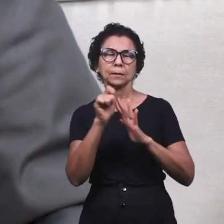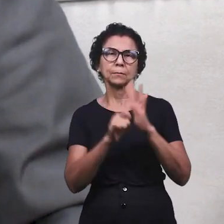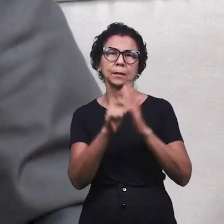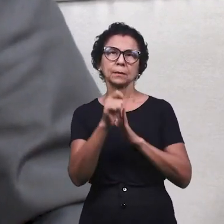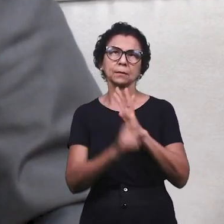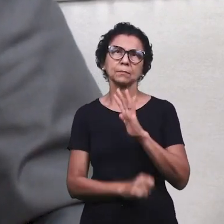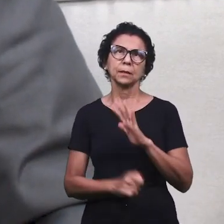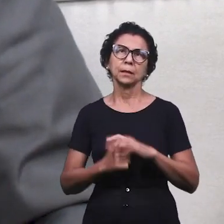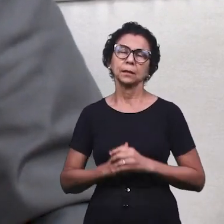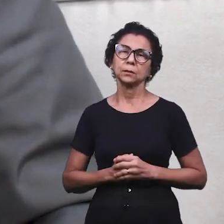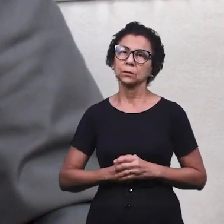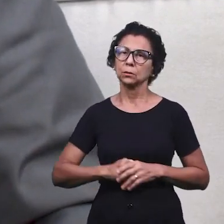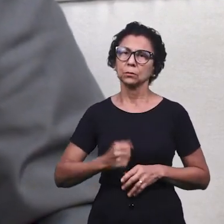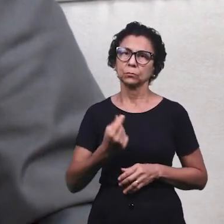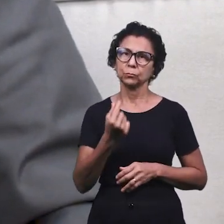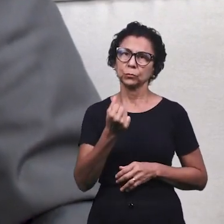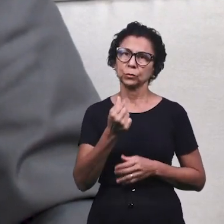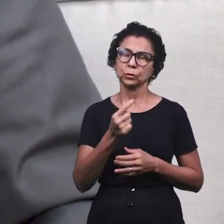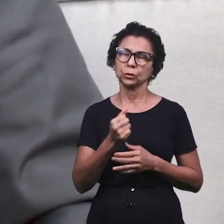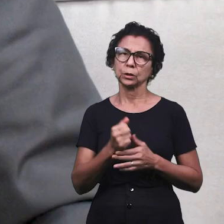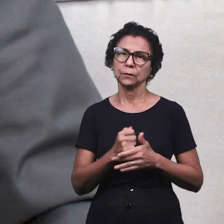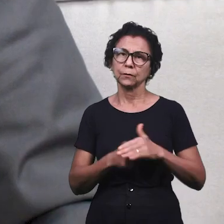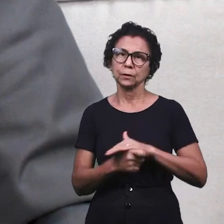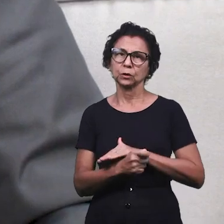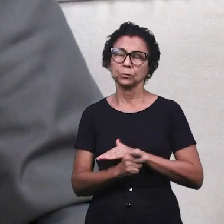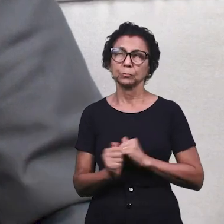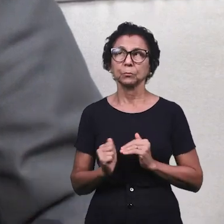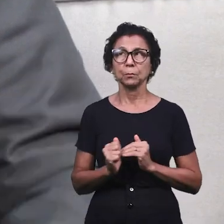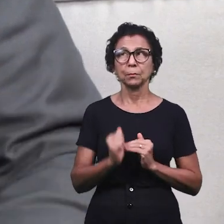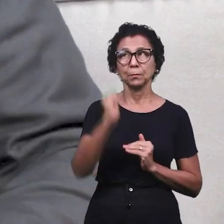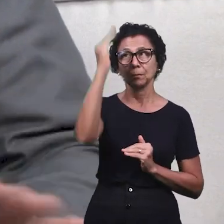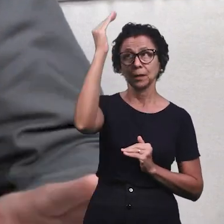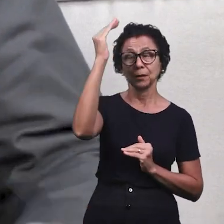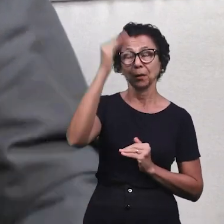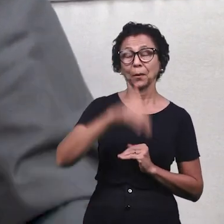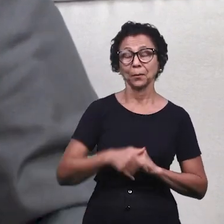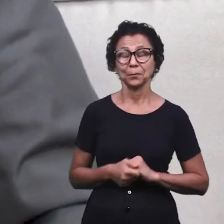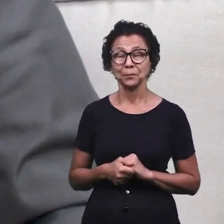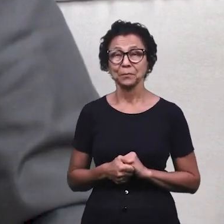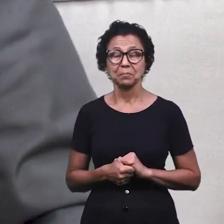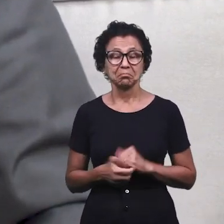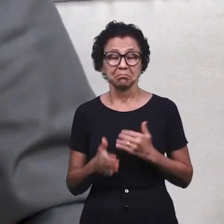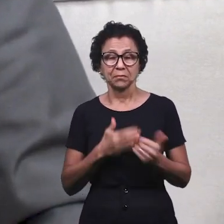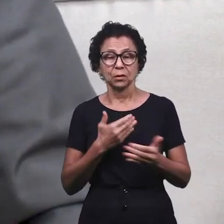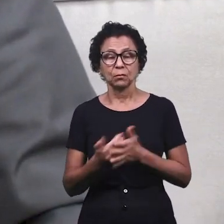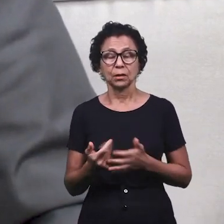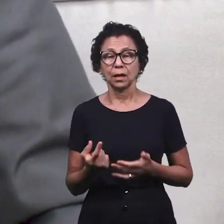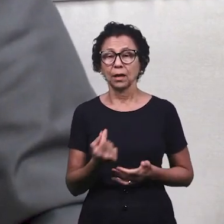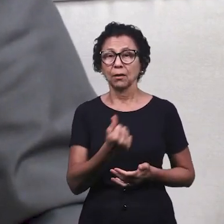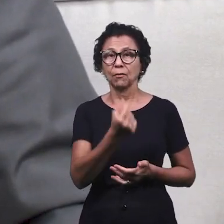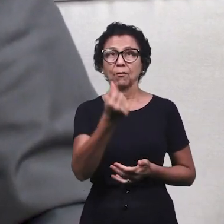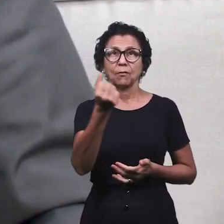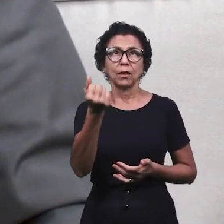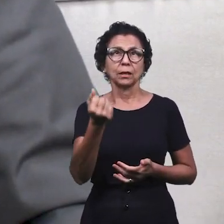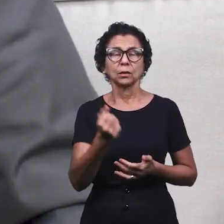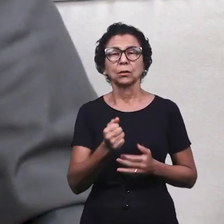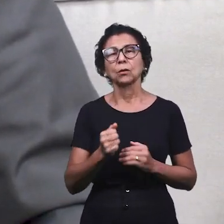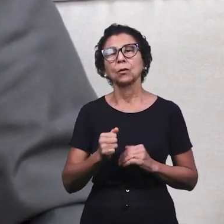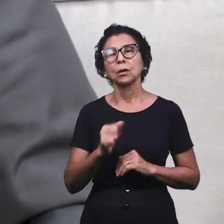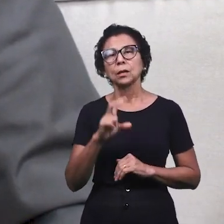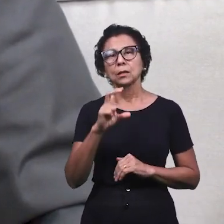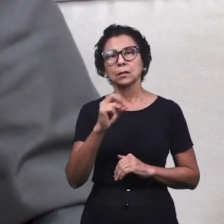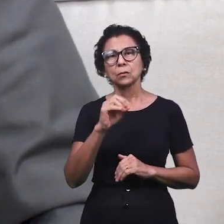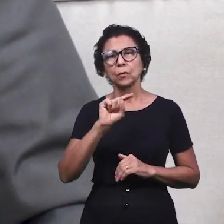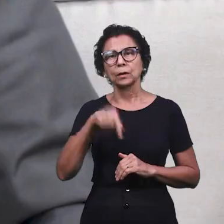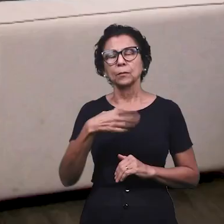você tem que ter uma capacidade financeira um pouco maior para conseguir fazer qualquer valor acima de 150 mil